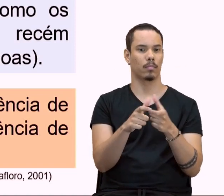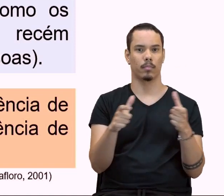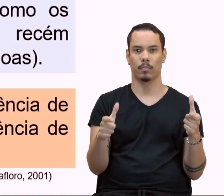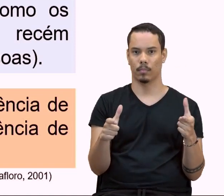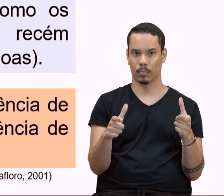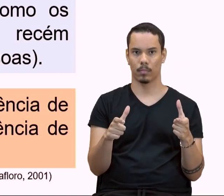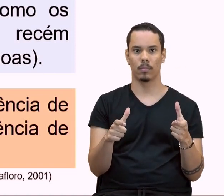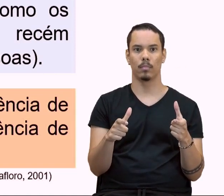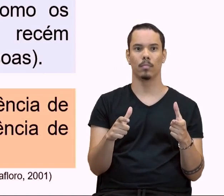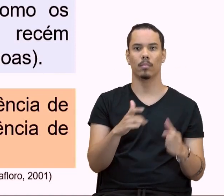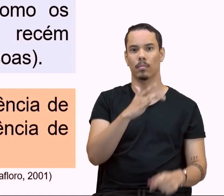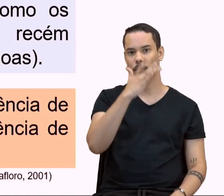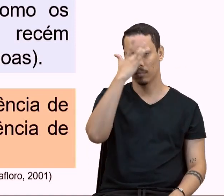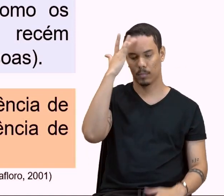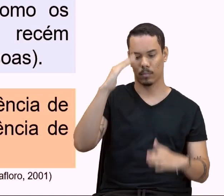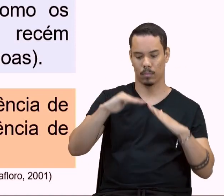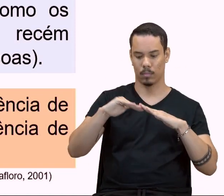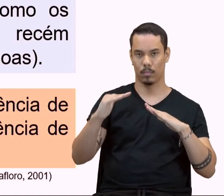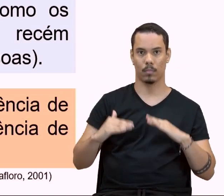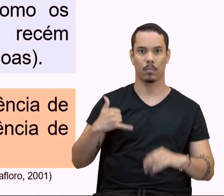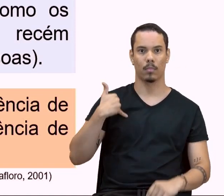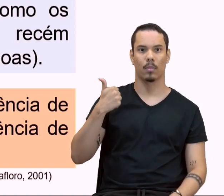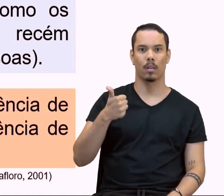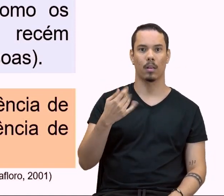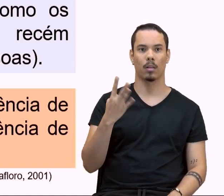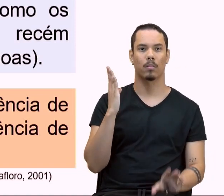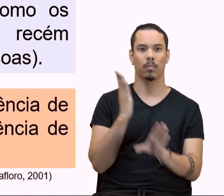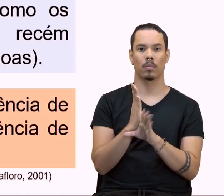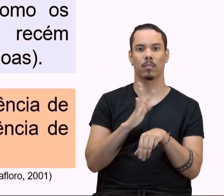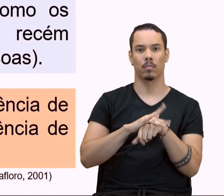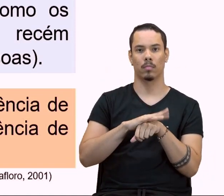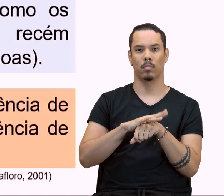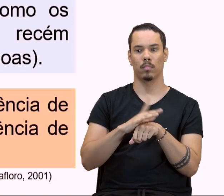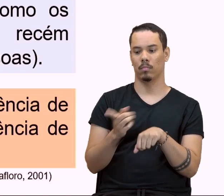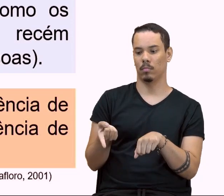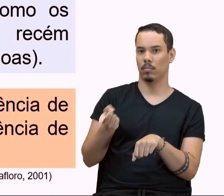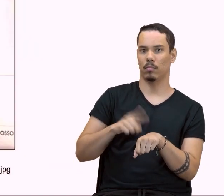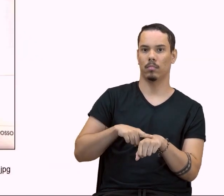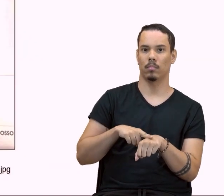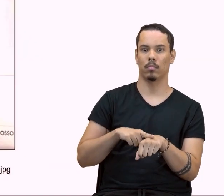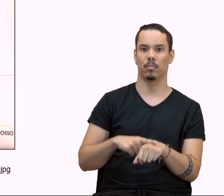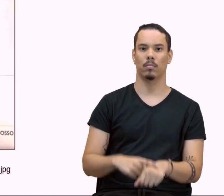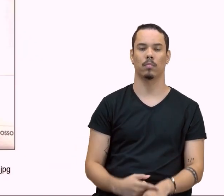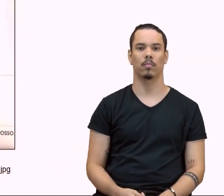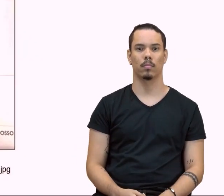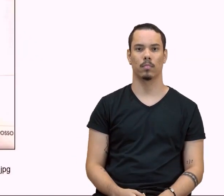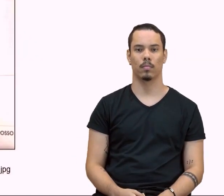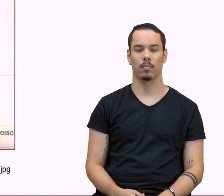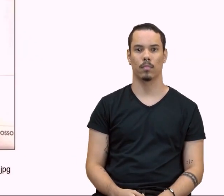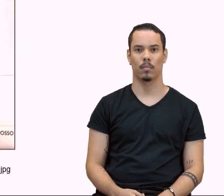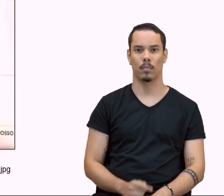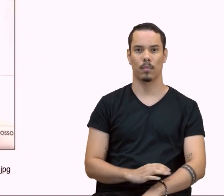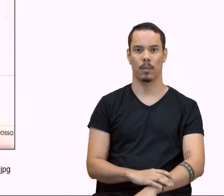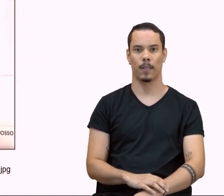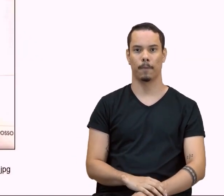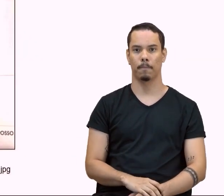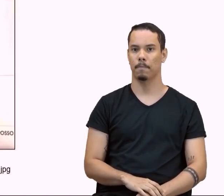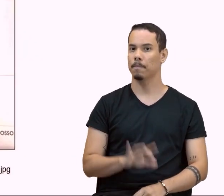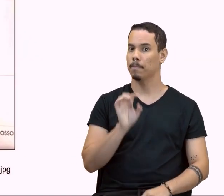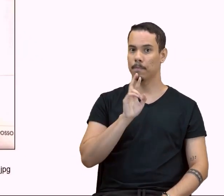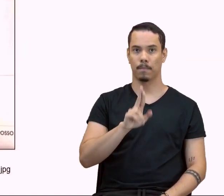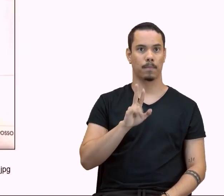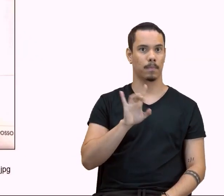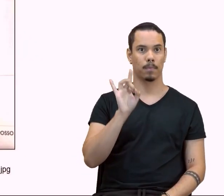menores de 14 anos em decorrência de doenças infecciosas. Então, não teve só a